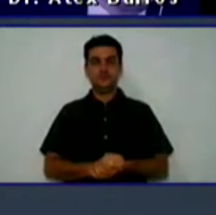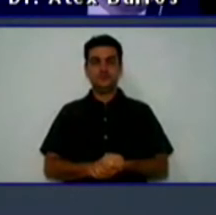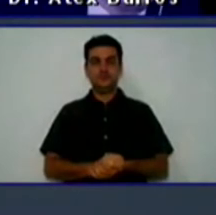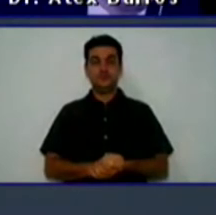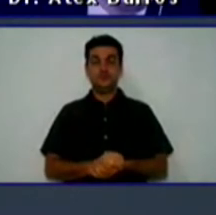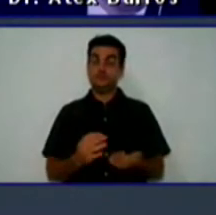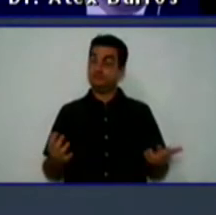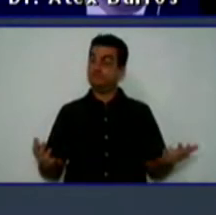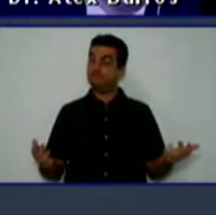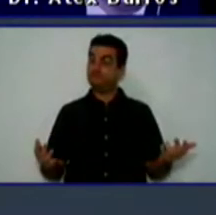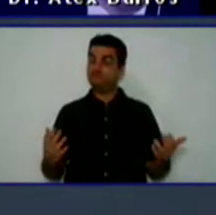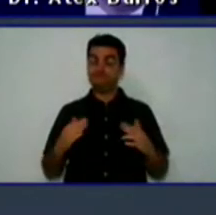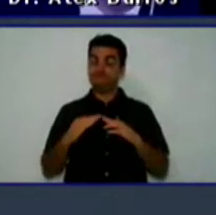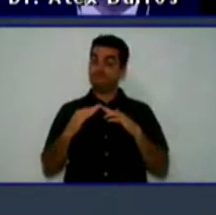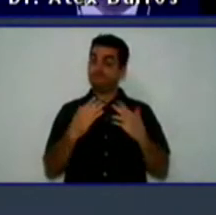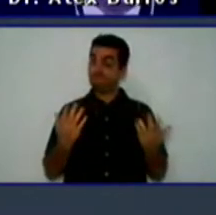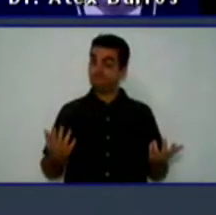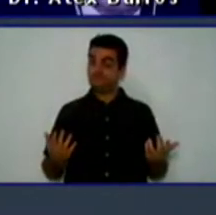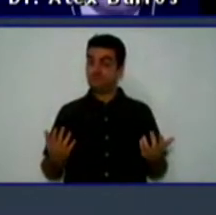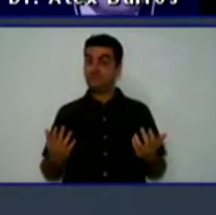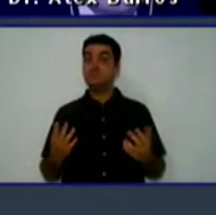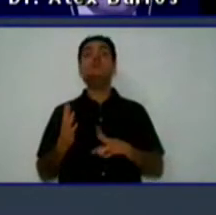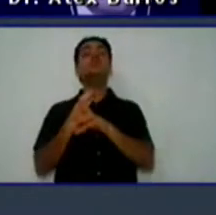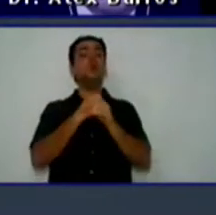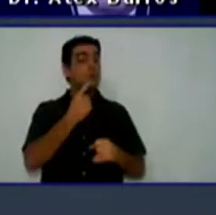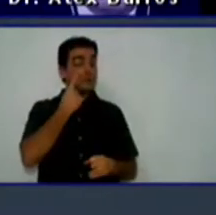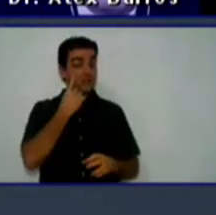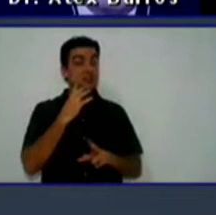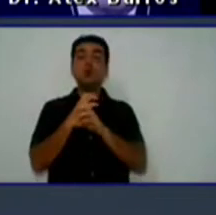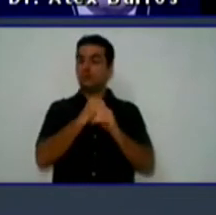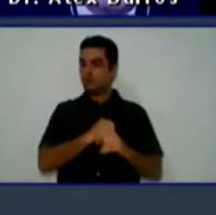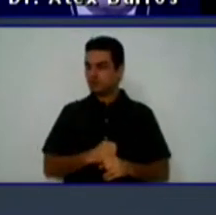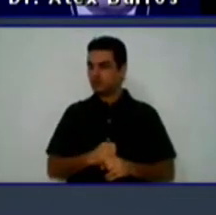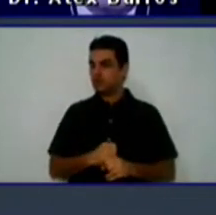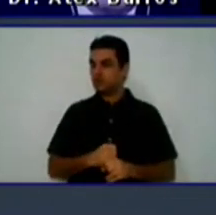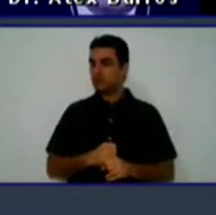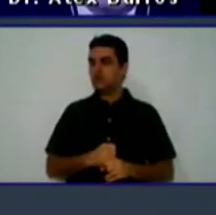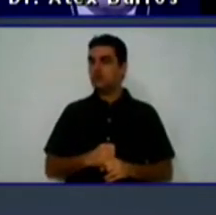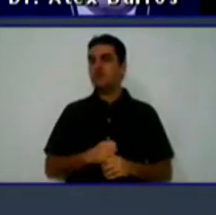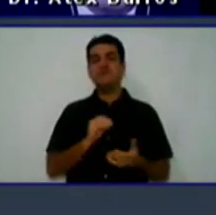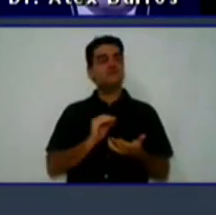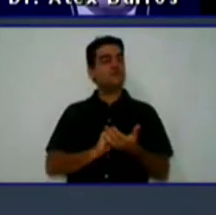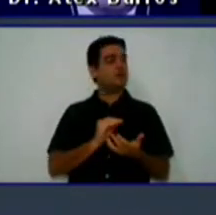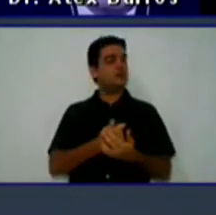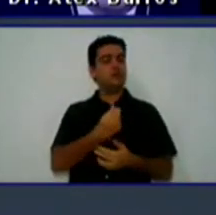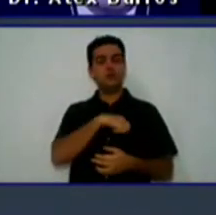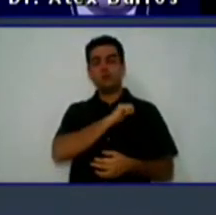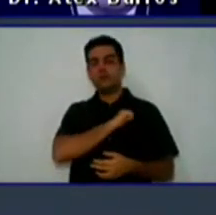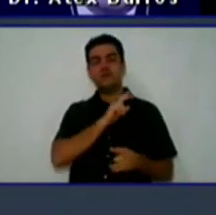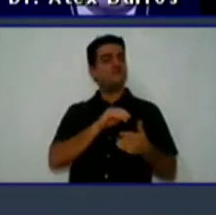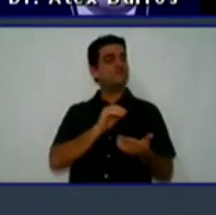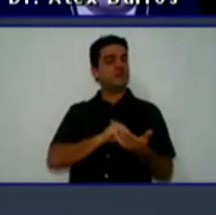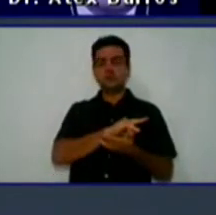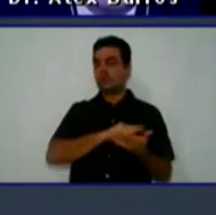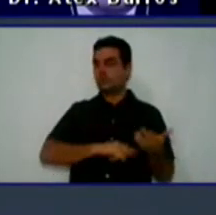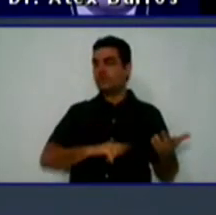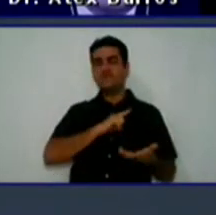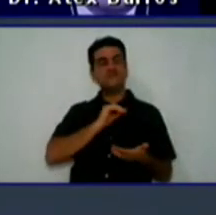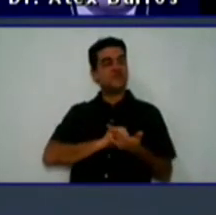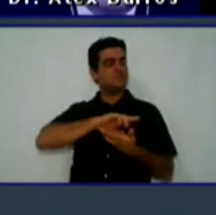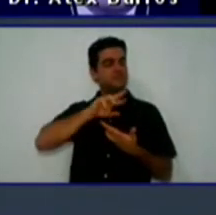É de imóveis. Então, se soma isso, né, a ausência da documentação comprobatória, somado